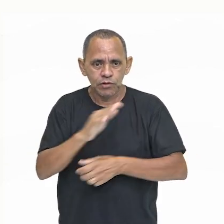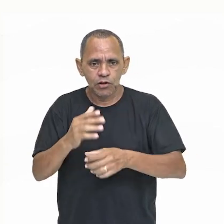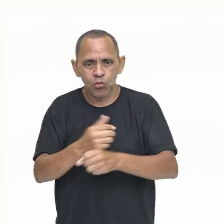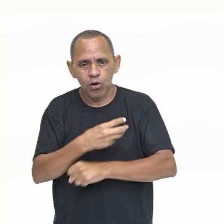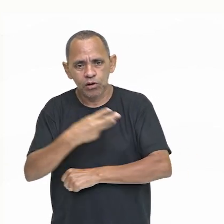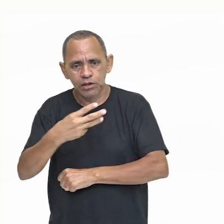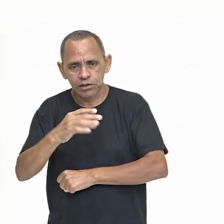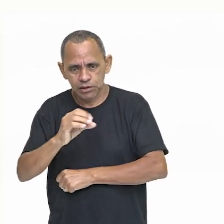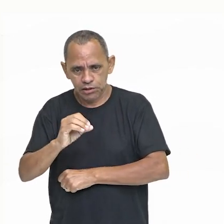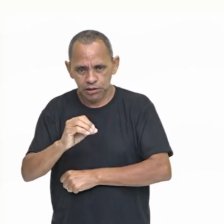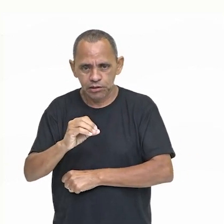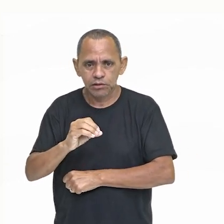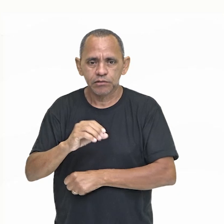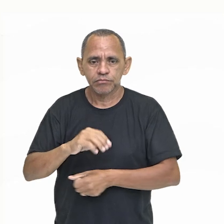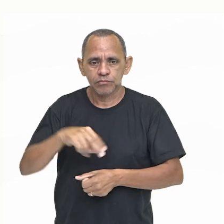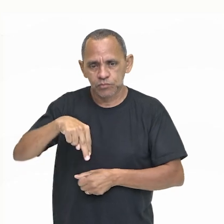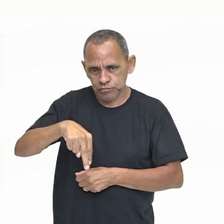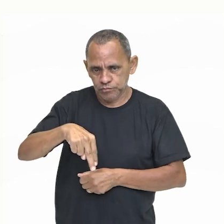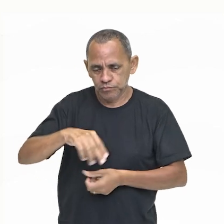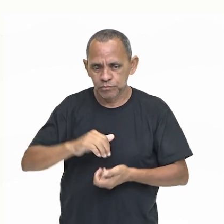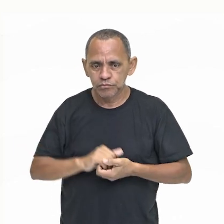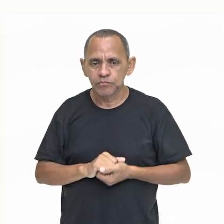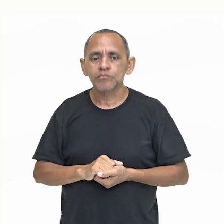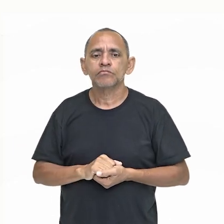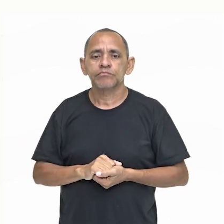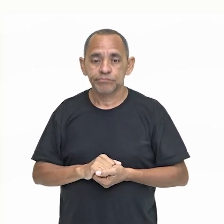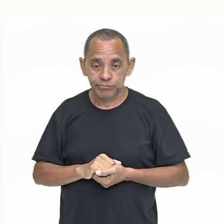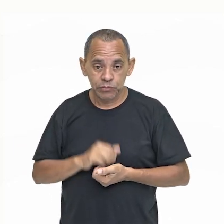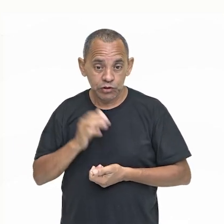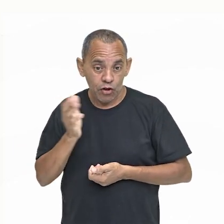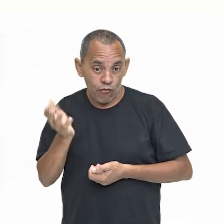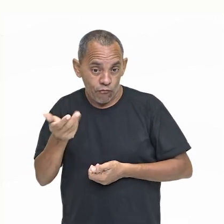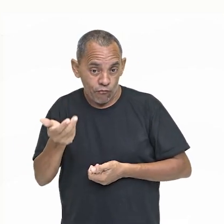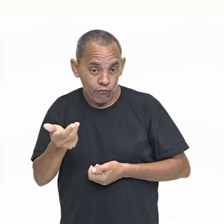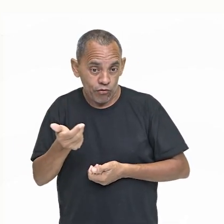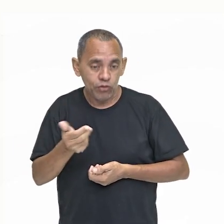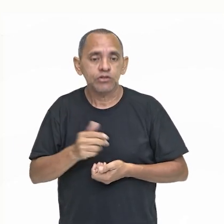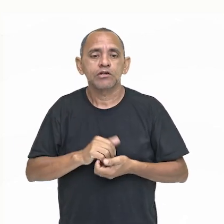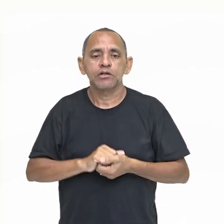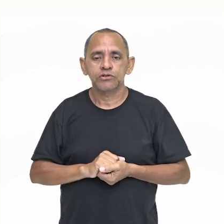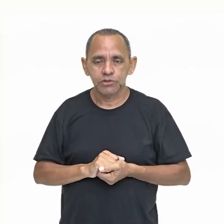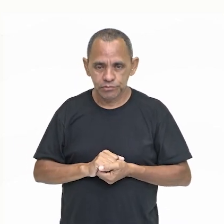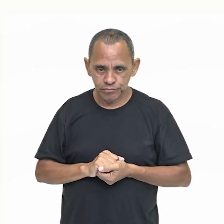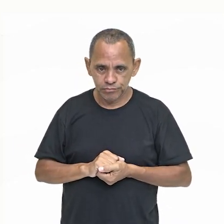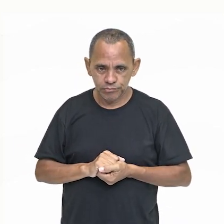30. Temos aqui velocidade,